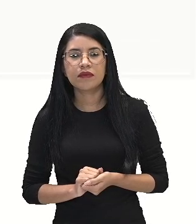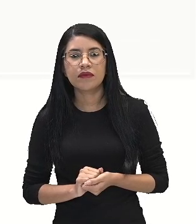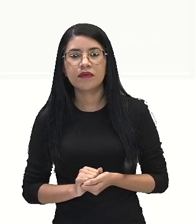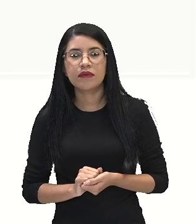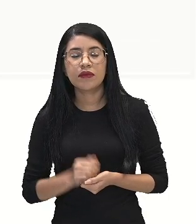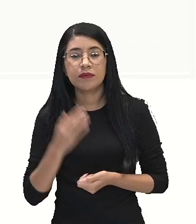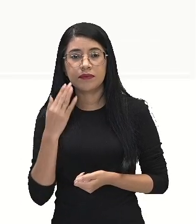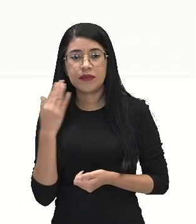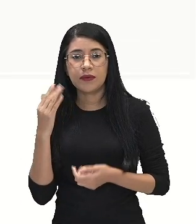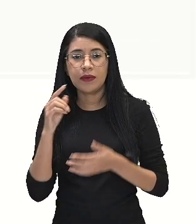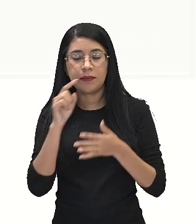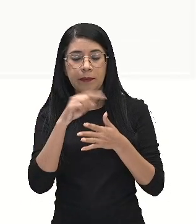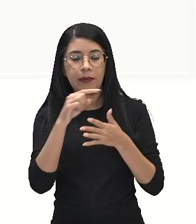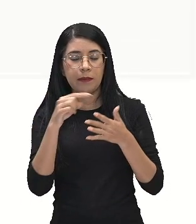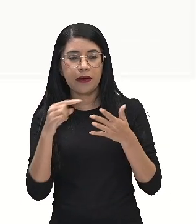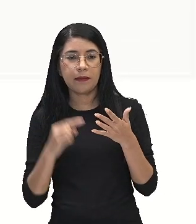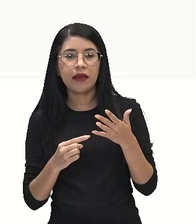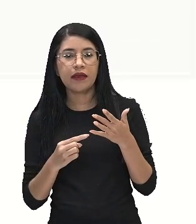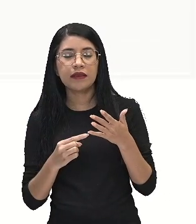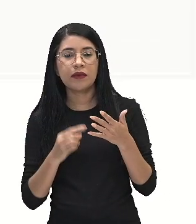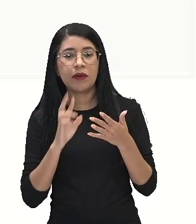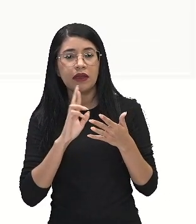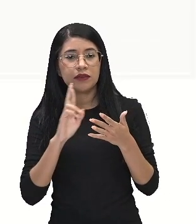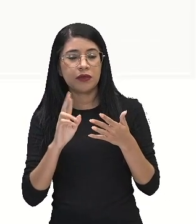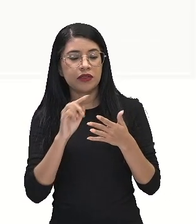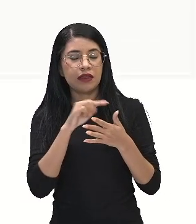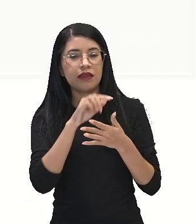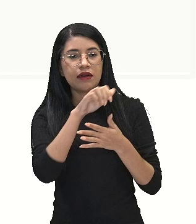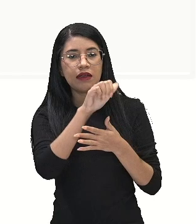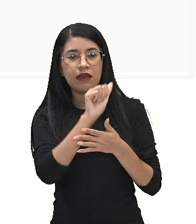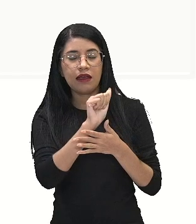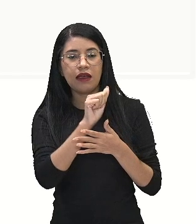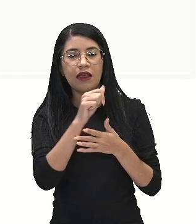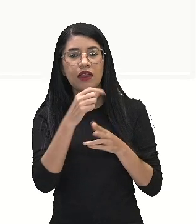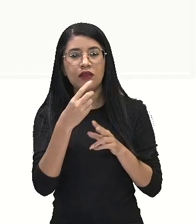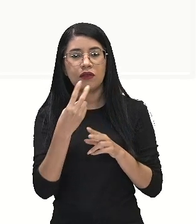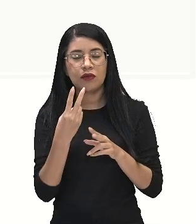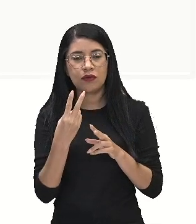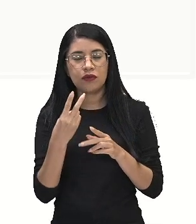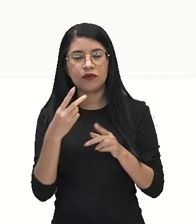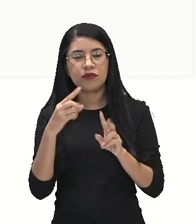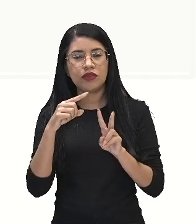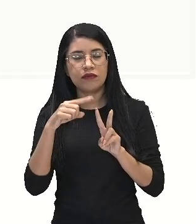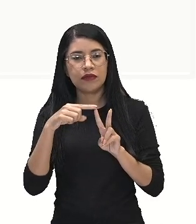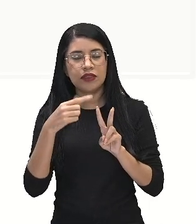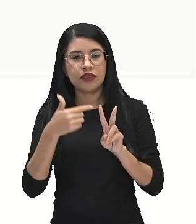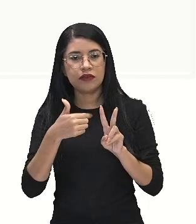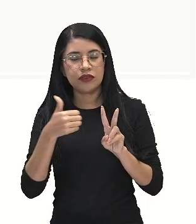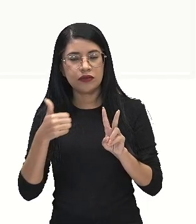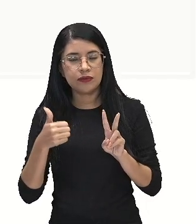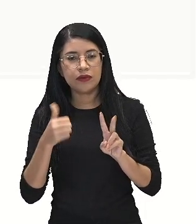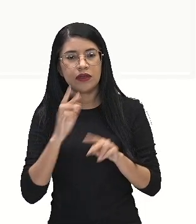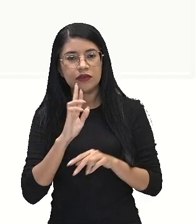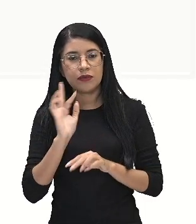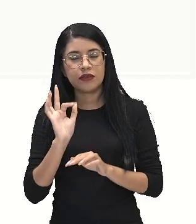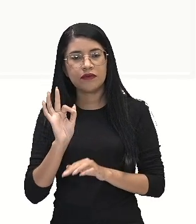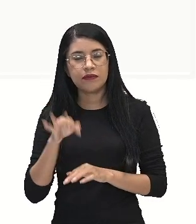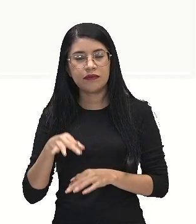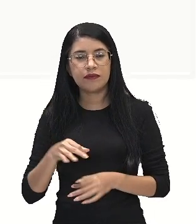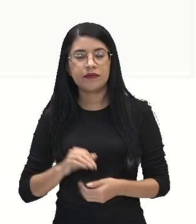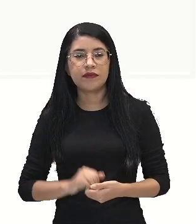temos. Pronto. Então, 2 raiz de 21 é o gabarito da nossa questão, letra